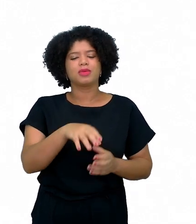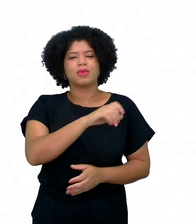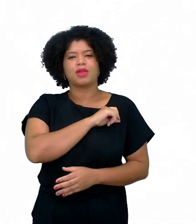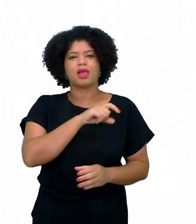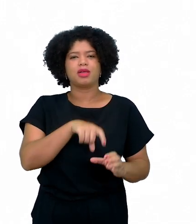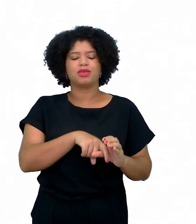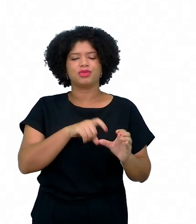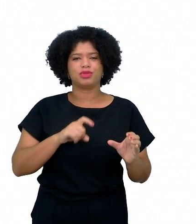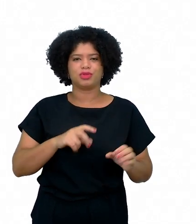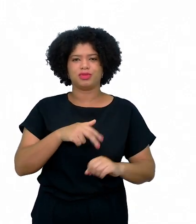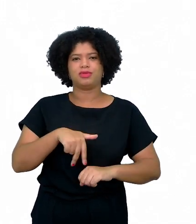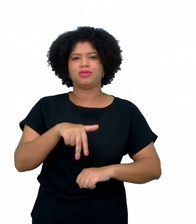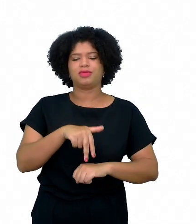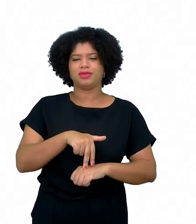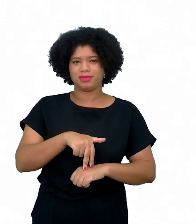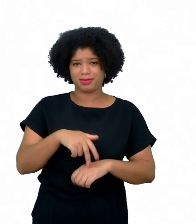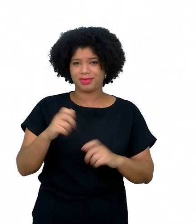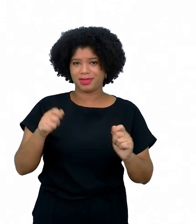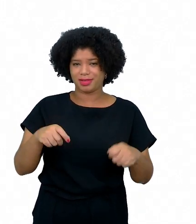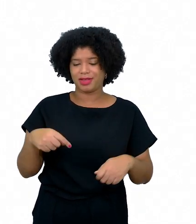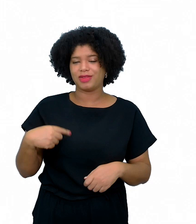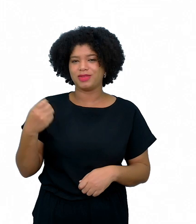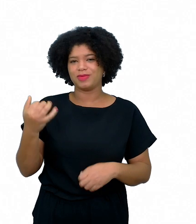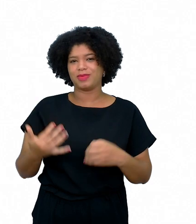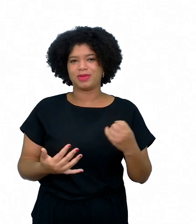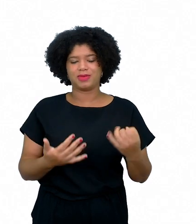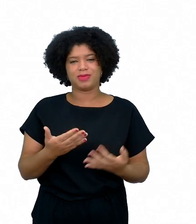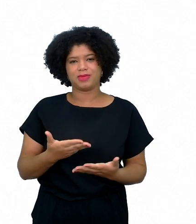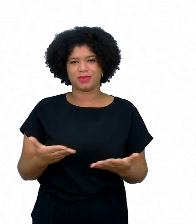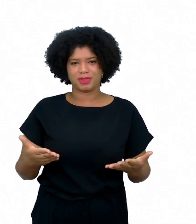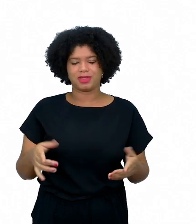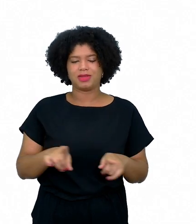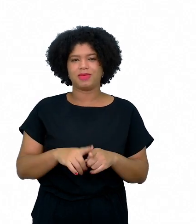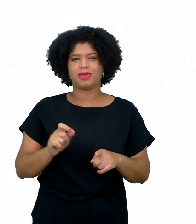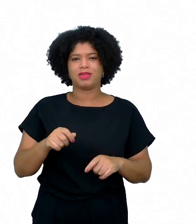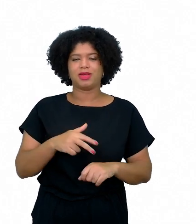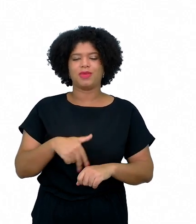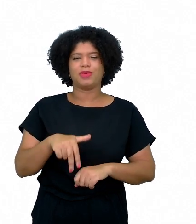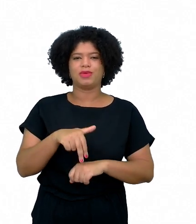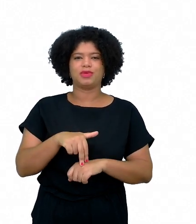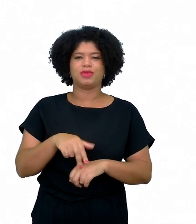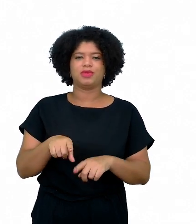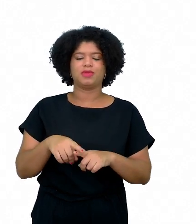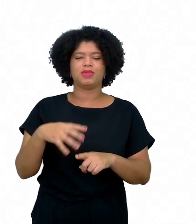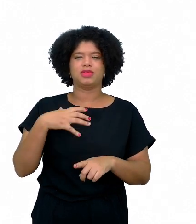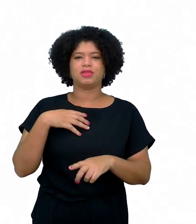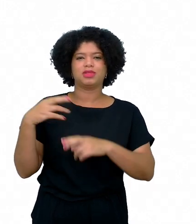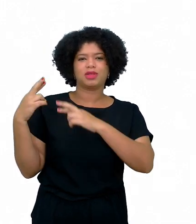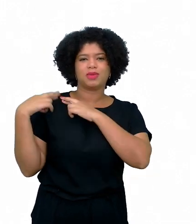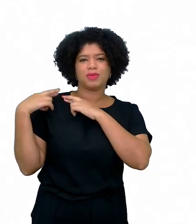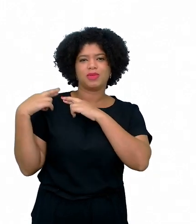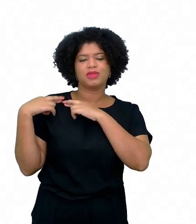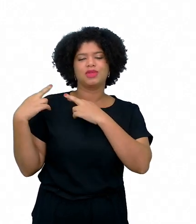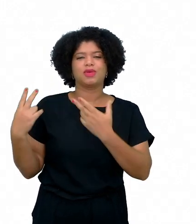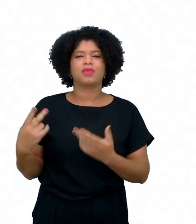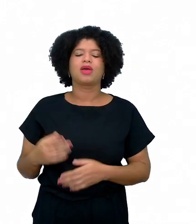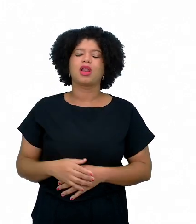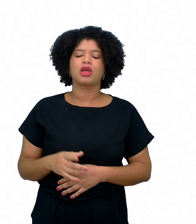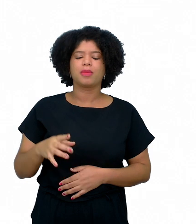contribui com essa autonomia que nós estamos falando, com esse protagonismo, com a responsabilidade de todos